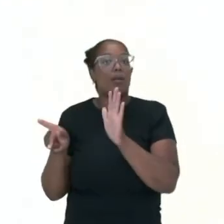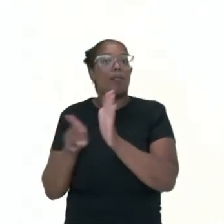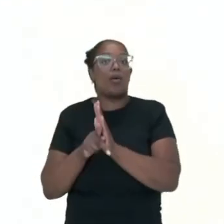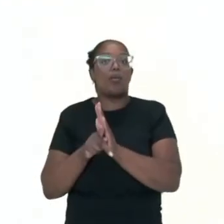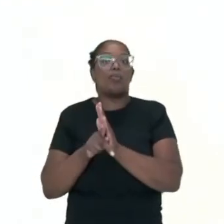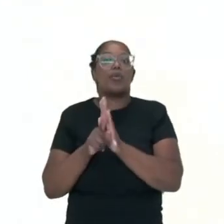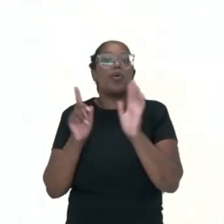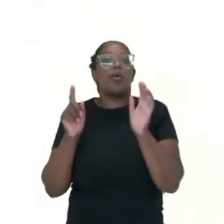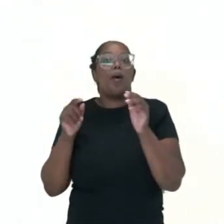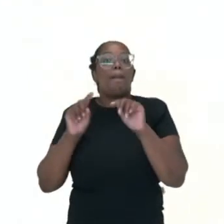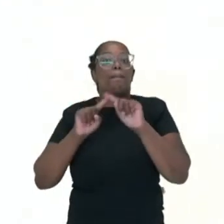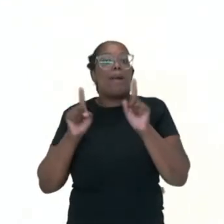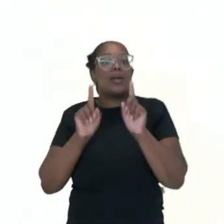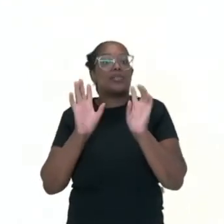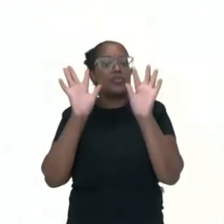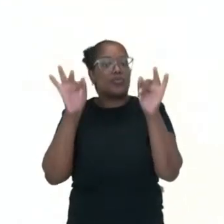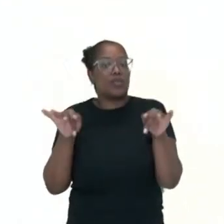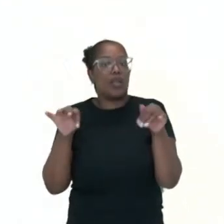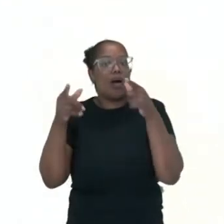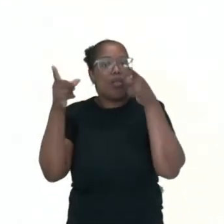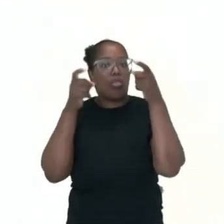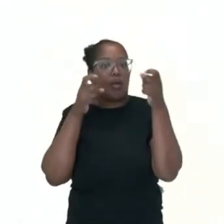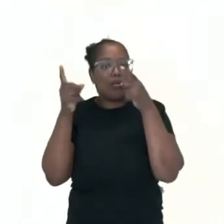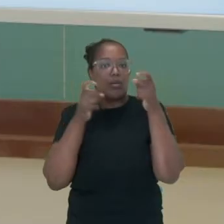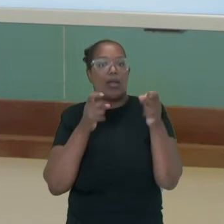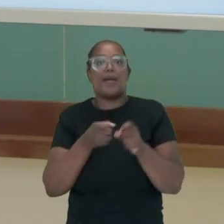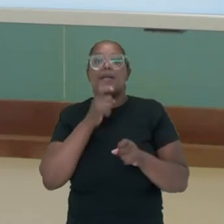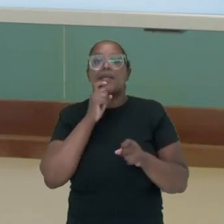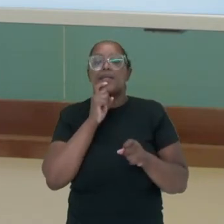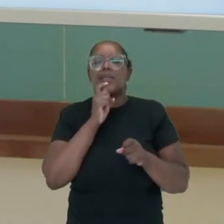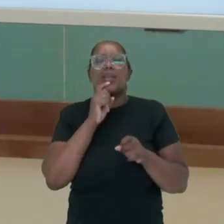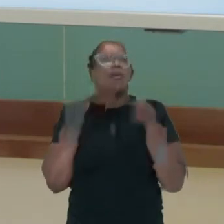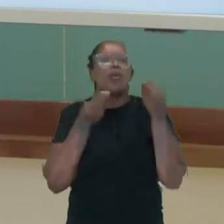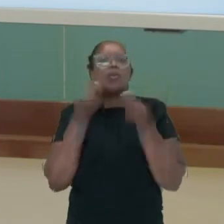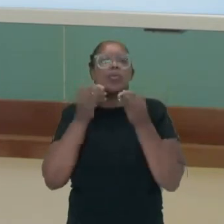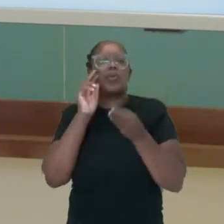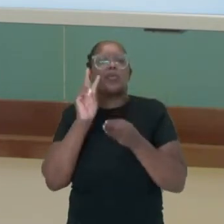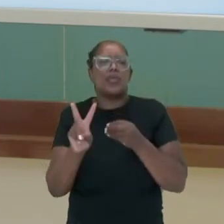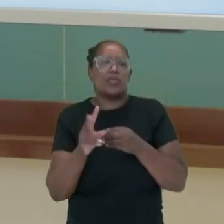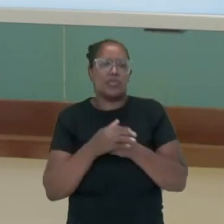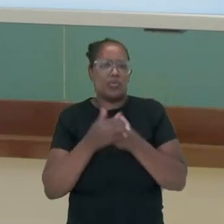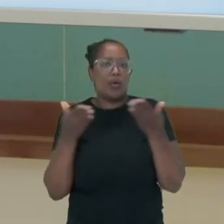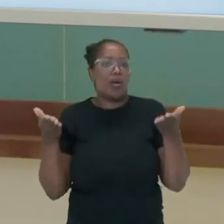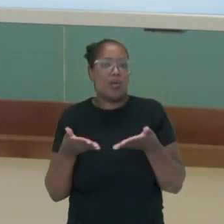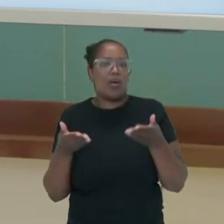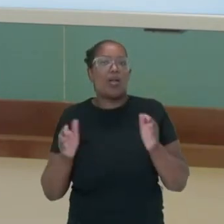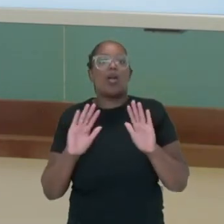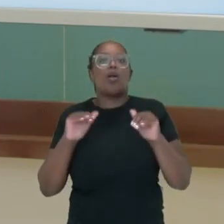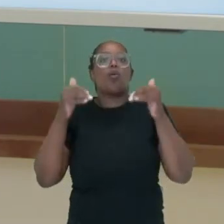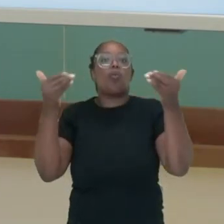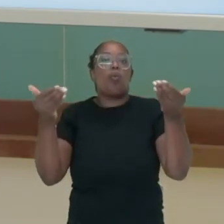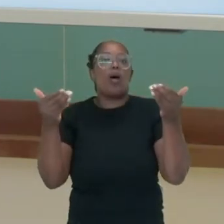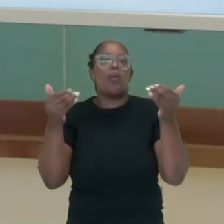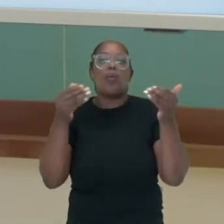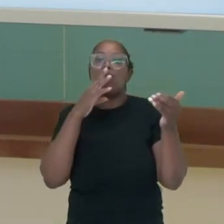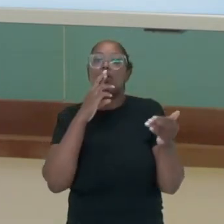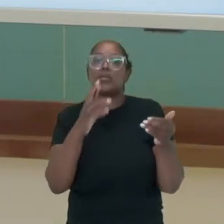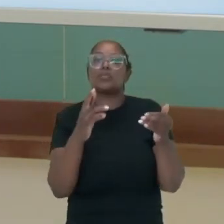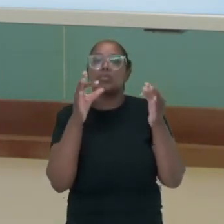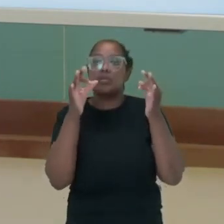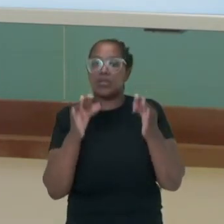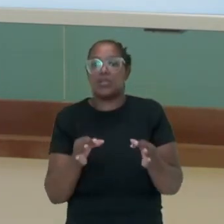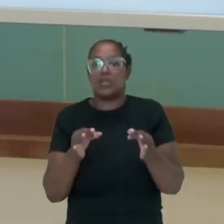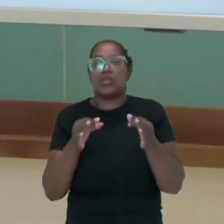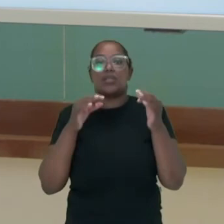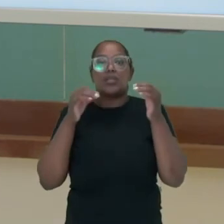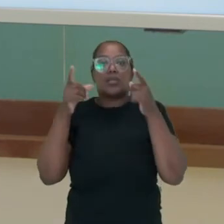Guerra Fria, esse antagonismo é visto sobre um novo eixo? Qual seria? Então, qual é o eixo que nós temos como foco durante a